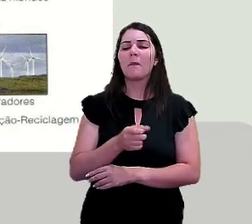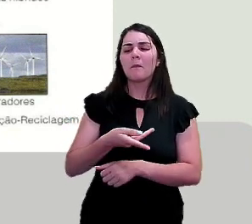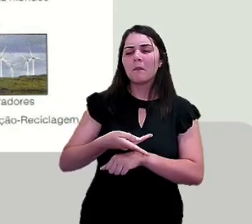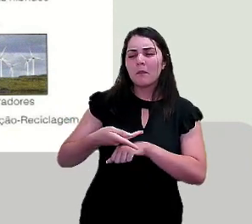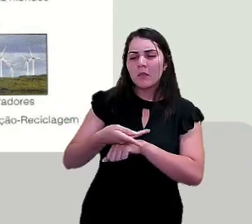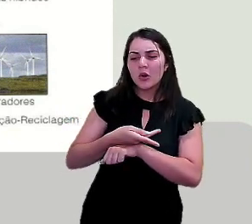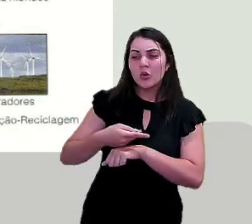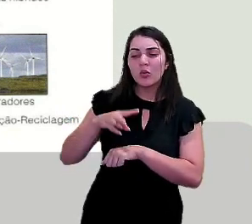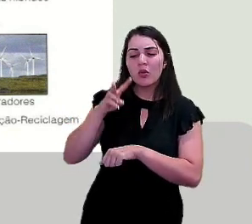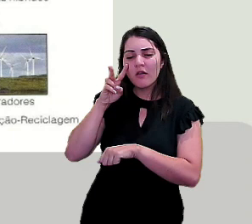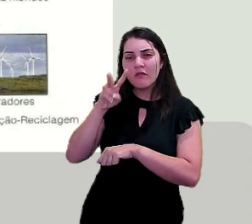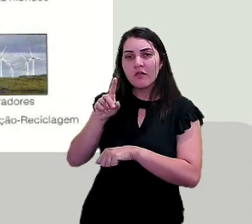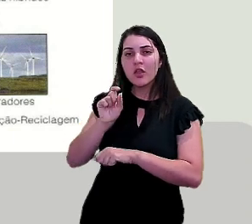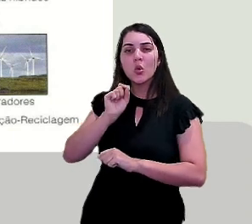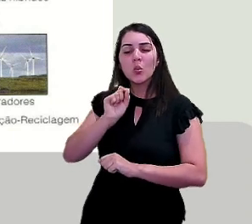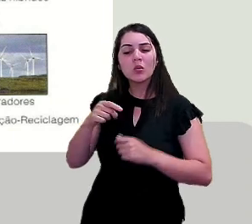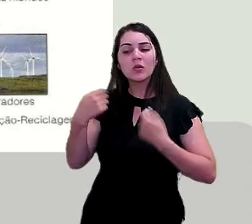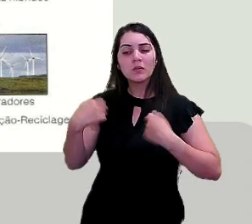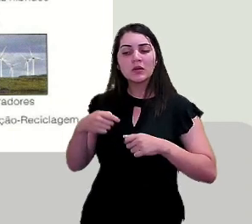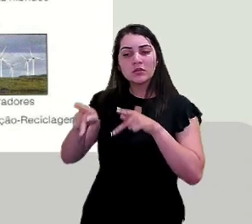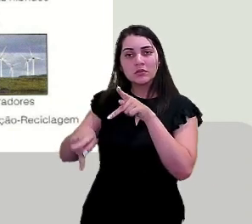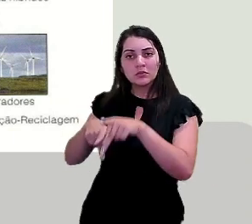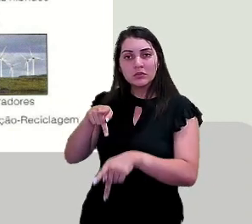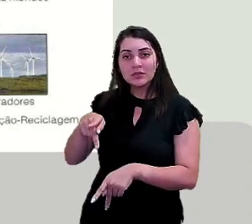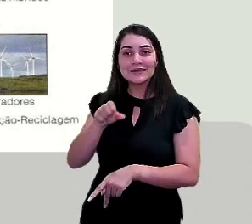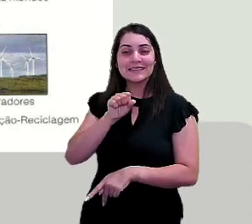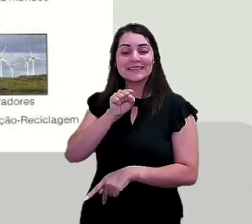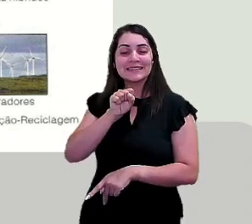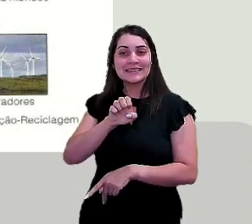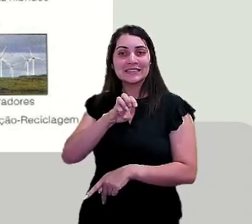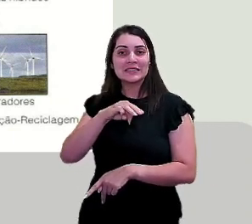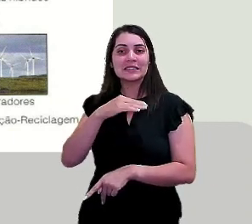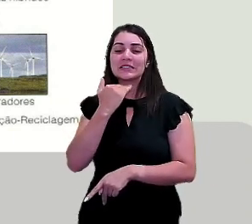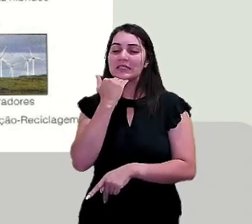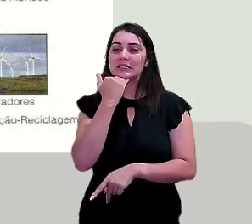comprometer a capacidade das gerações futuras. Então, a gente tem que, ó,